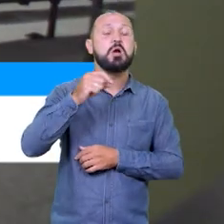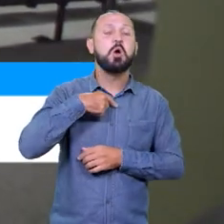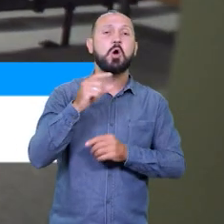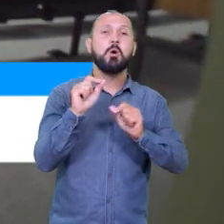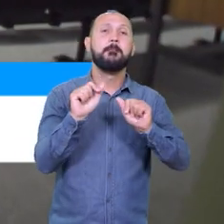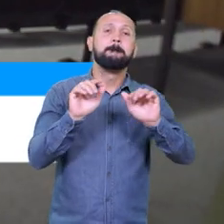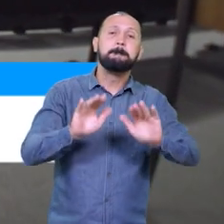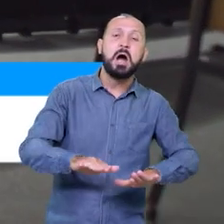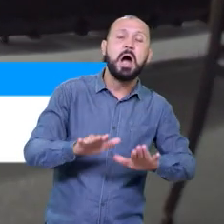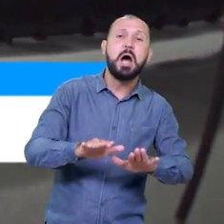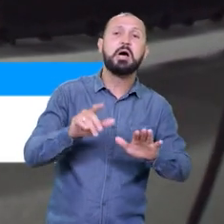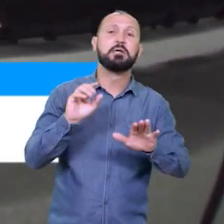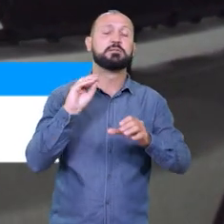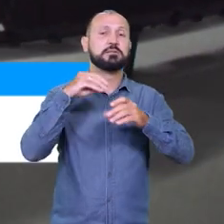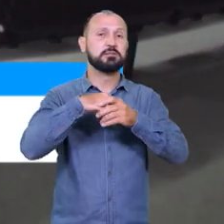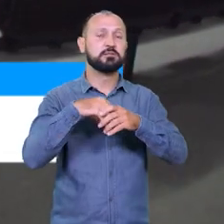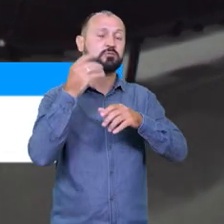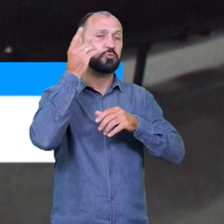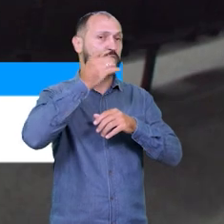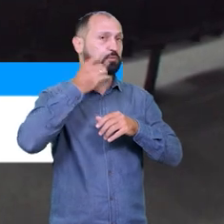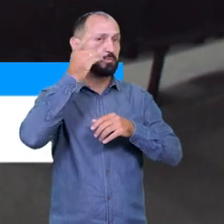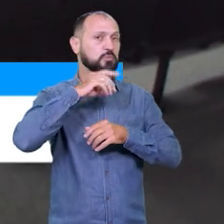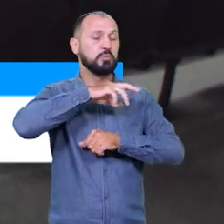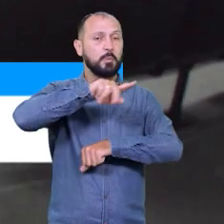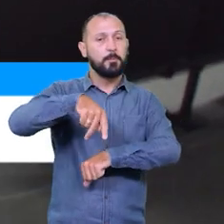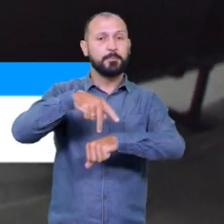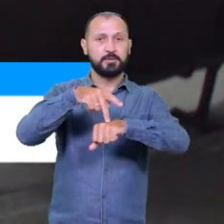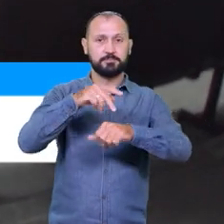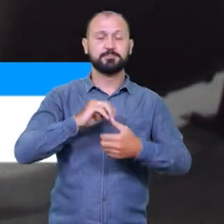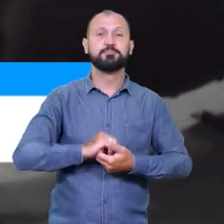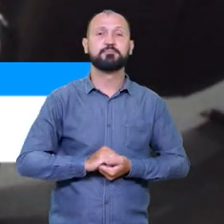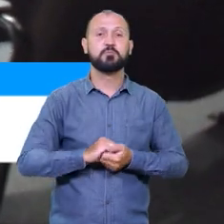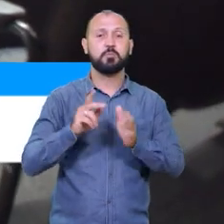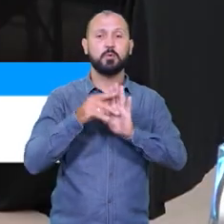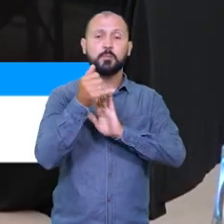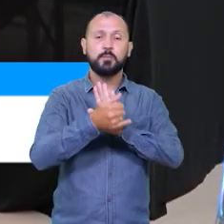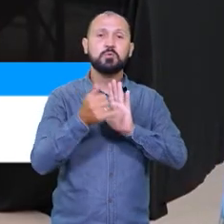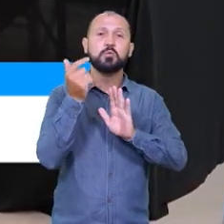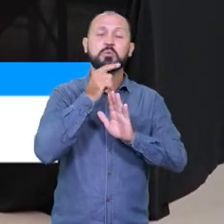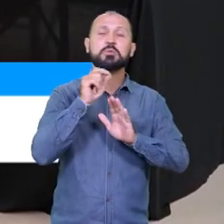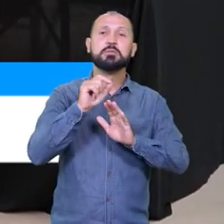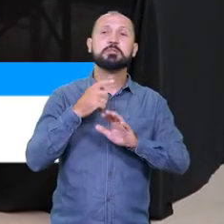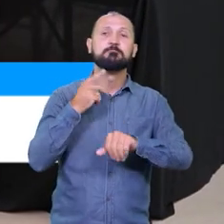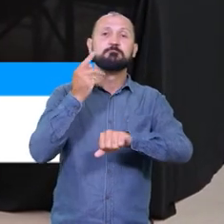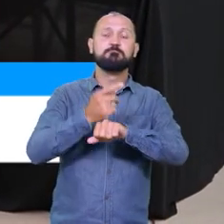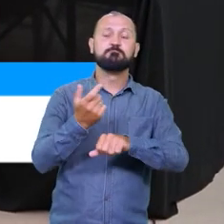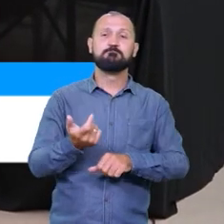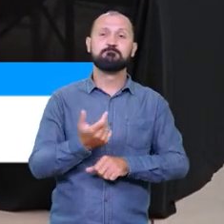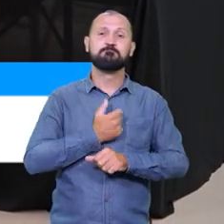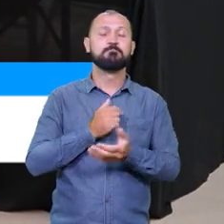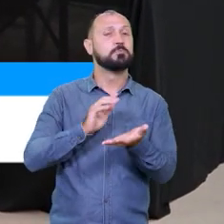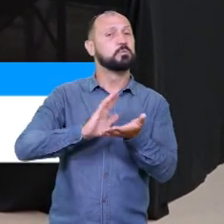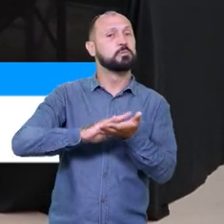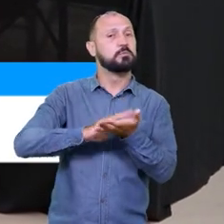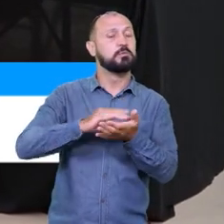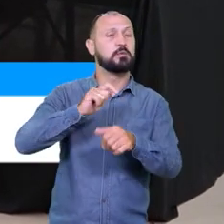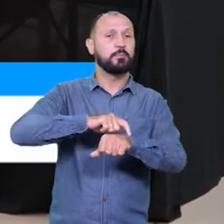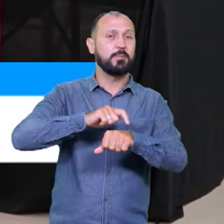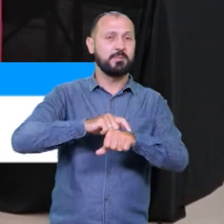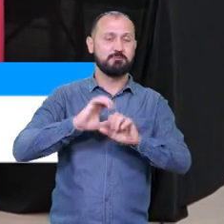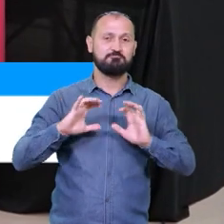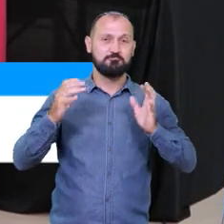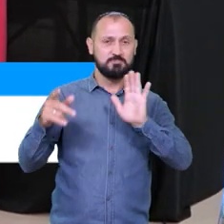trabalhos que diminuem os custos das atividades dos legislativos do país o projeto rendeu a casa de leis uma menção